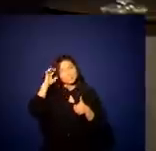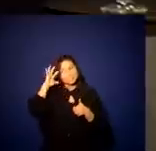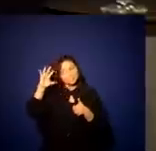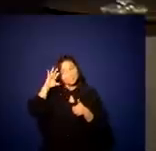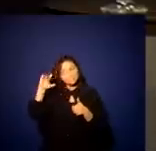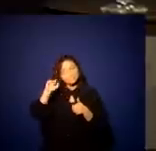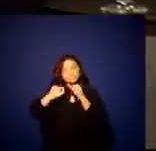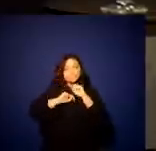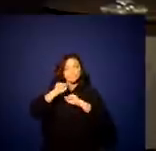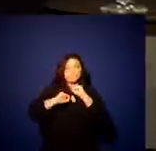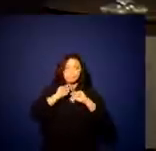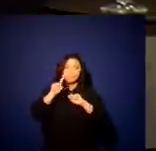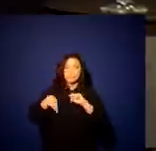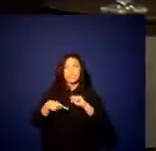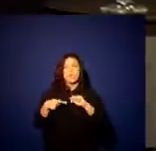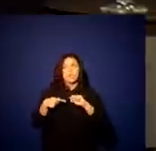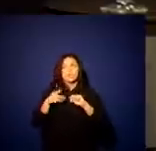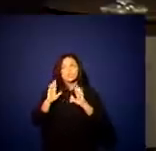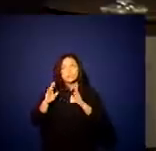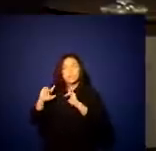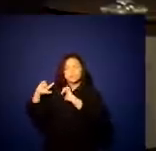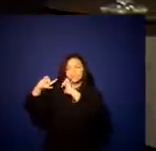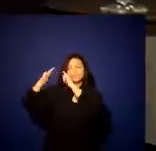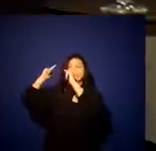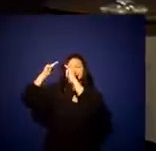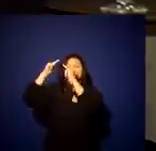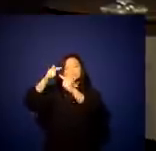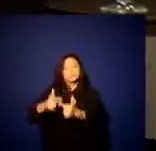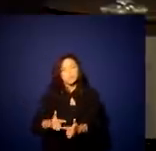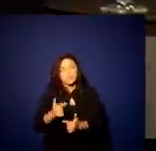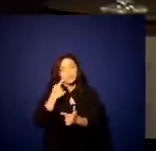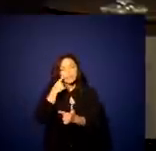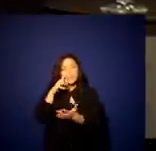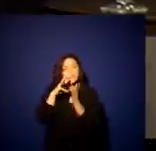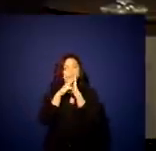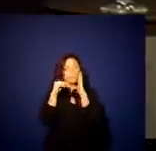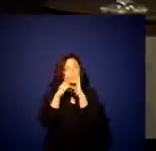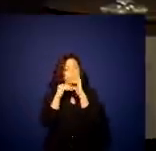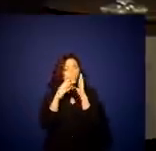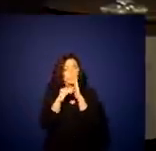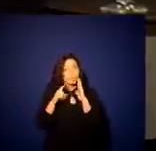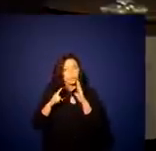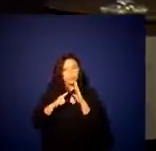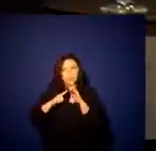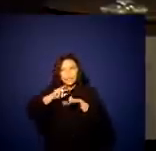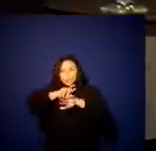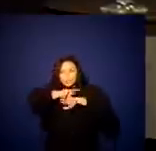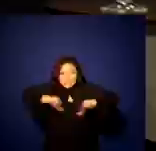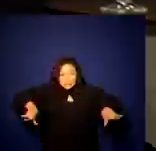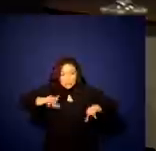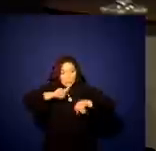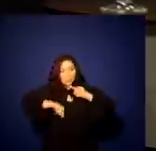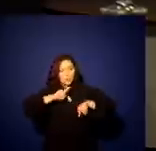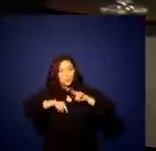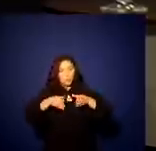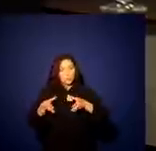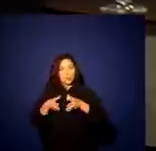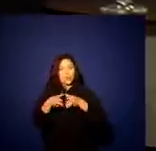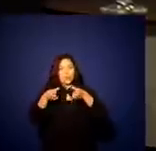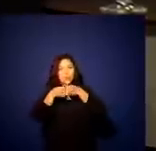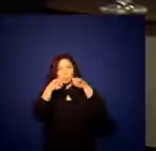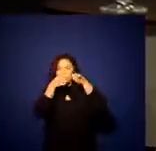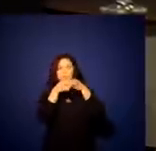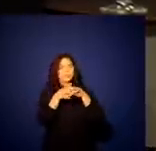é forma estrutural a gente olha o modelo e olha valor eixo essas companhias não tem múltipla né não dá mais para pagar